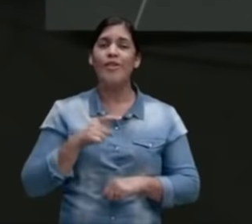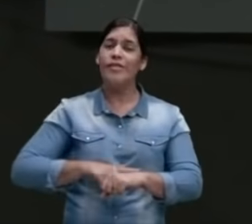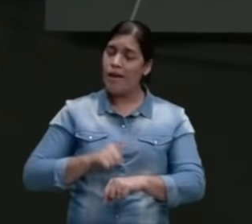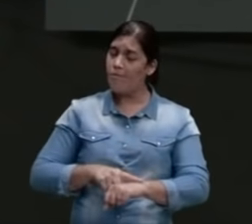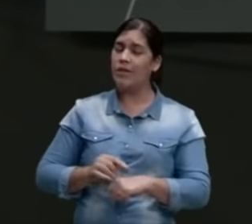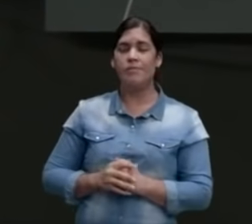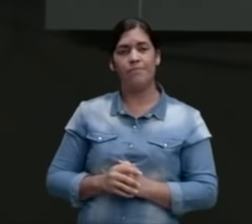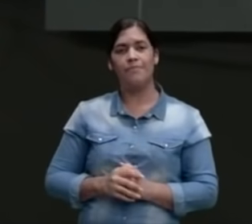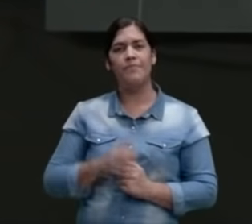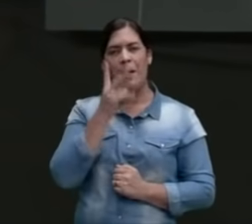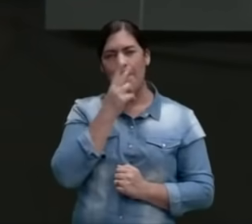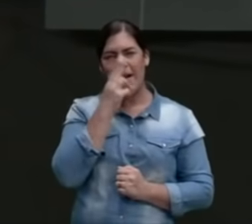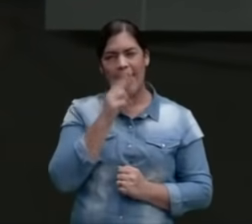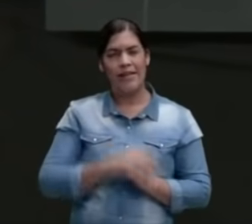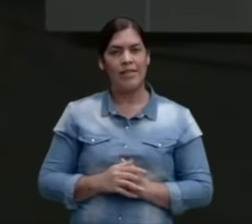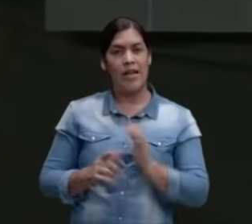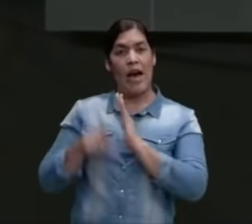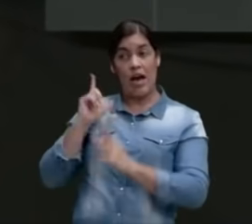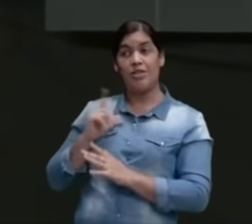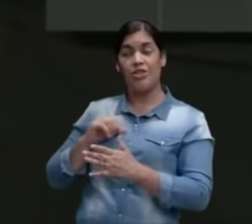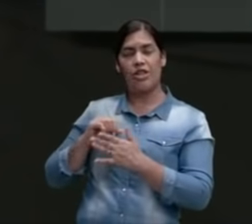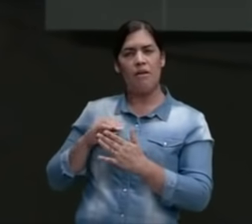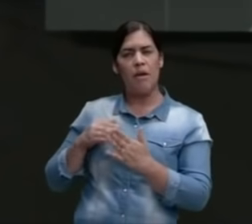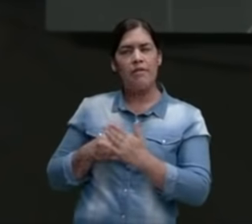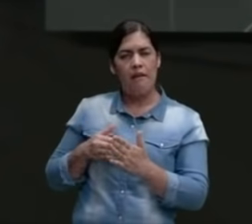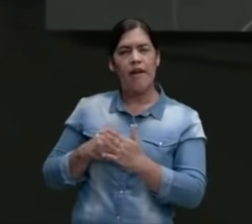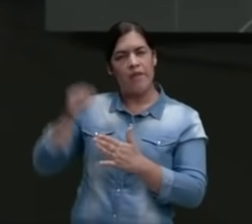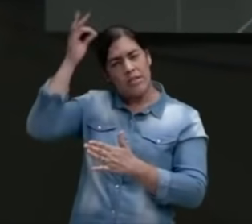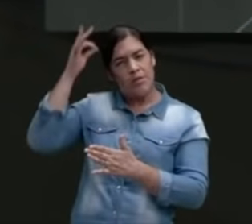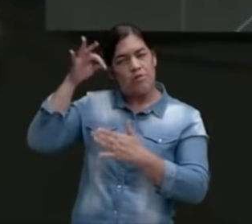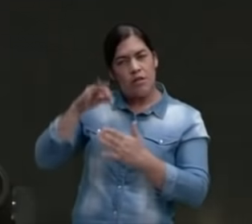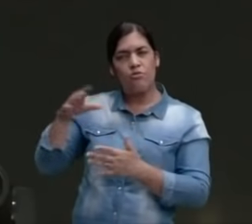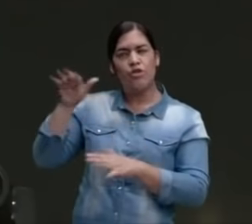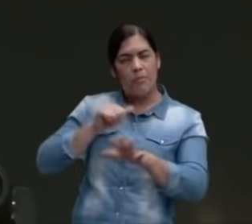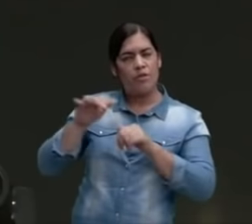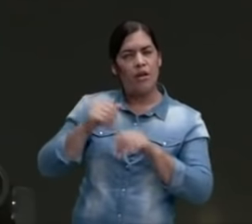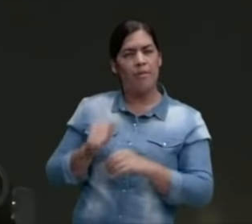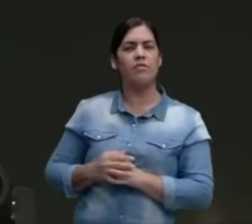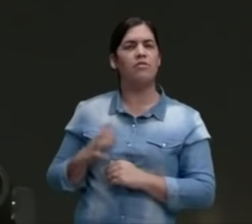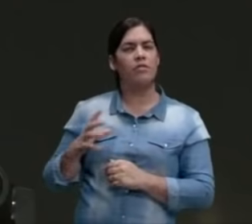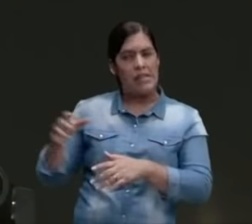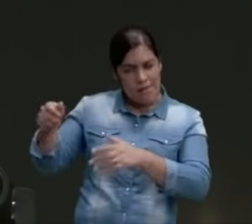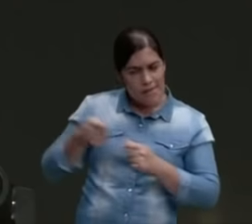onde parece que antes tinha uma trava, né? Parece que o Espírito Santo estava sempre chamando, e agora não.